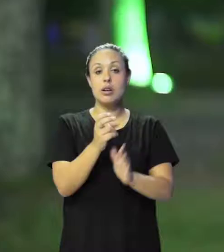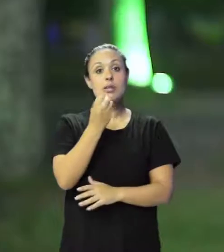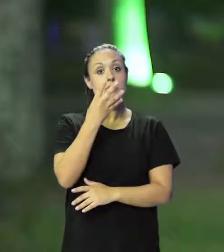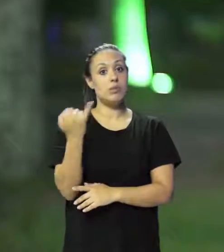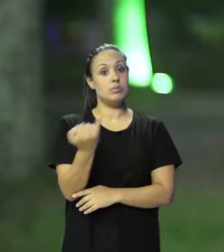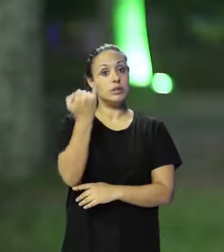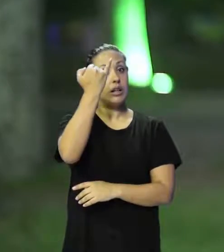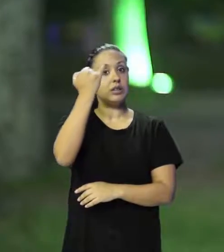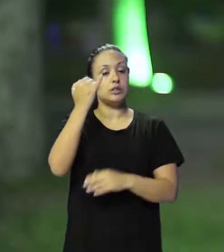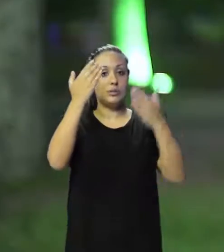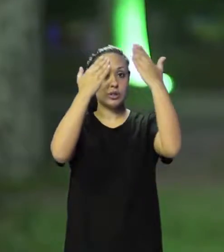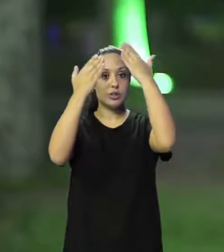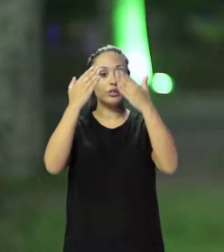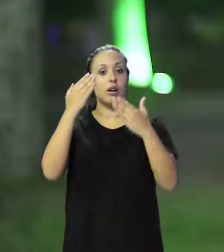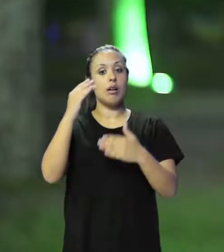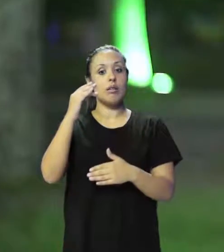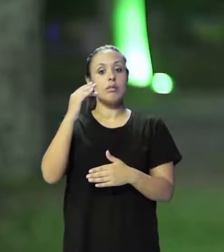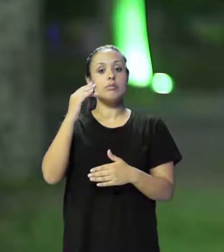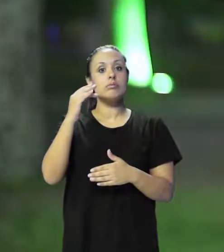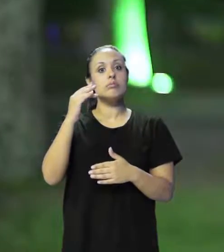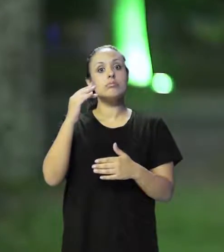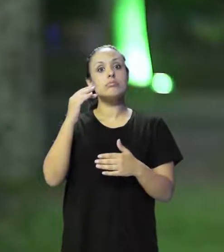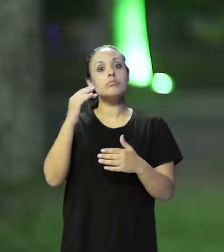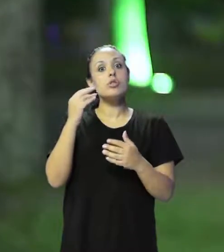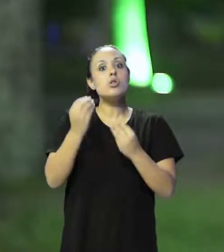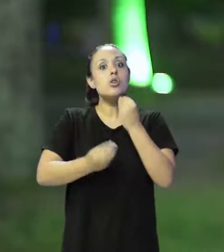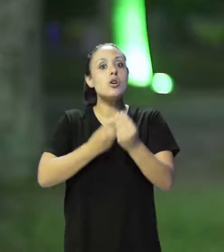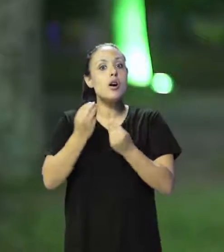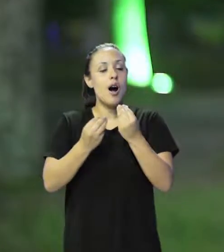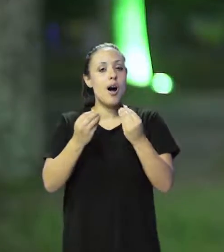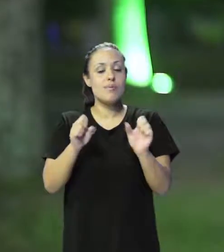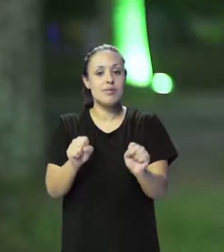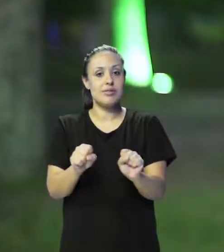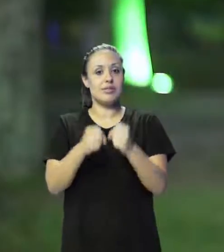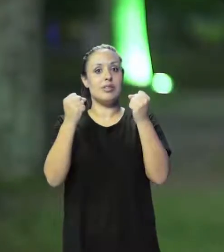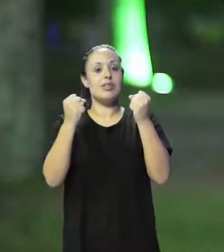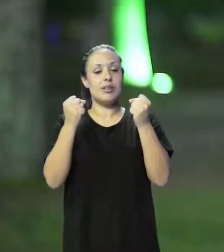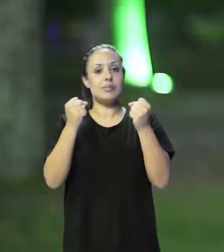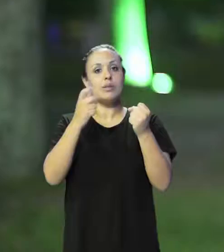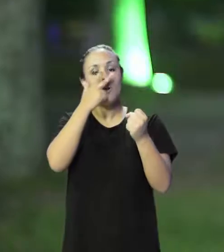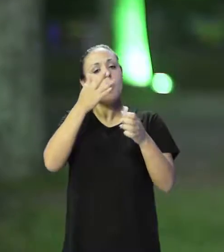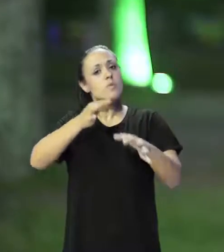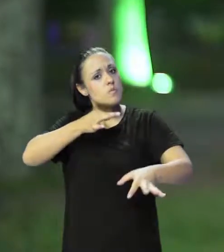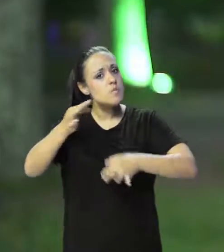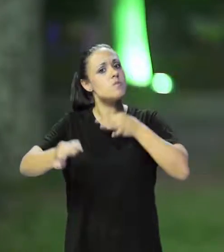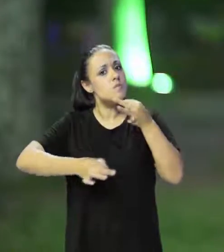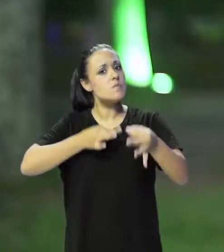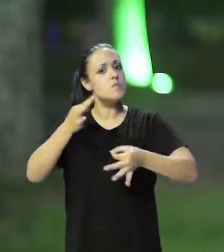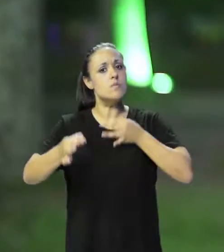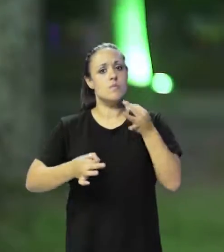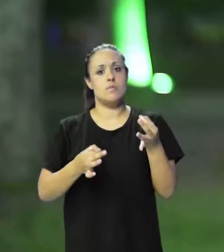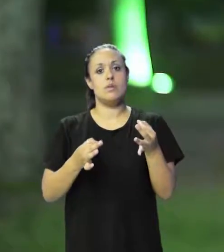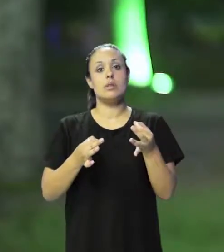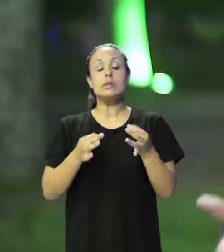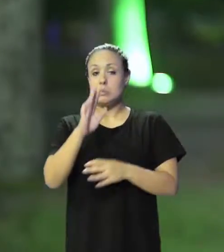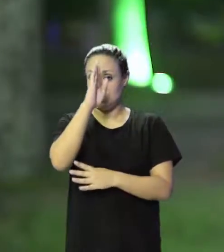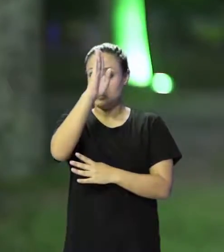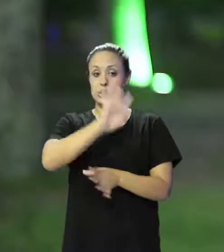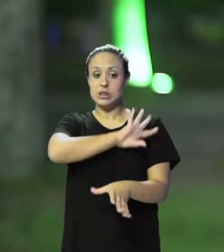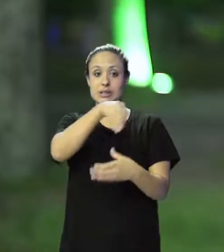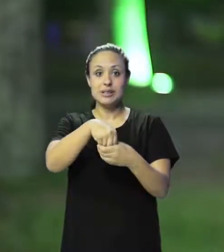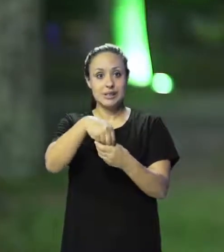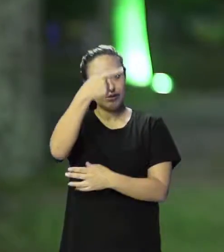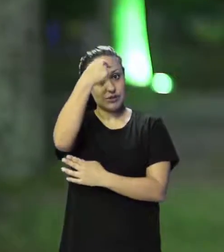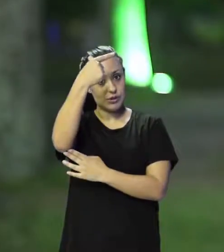se rever enquanto ciência, se problematizar, né? E essa problematização é preciso ser feita dentro